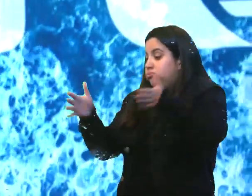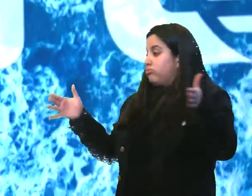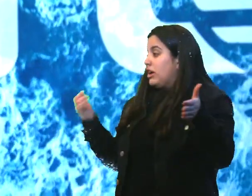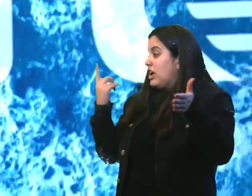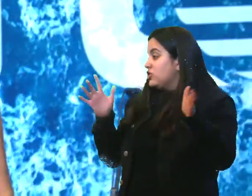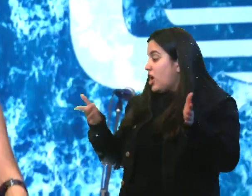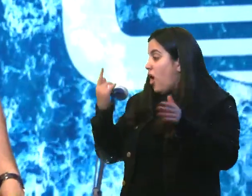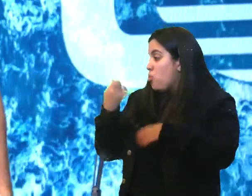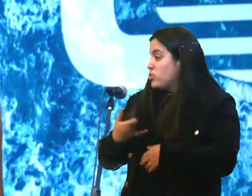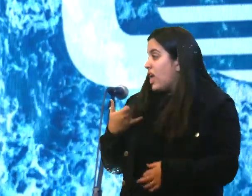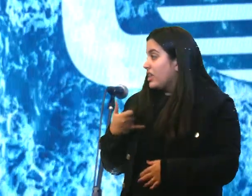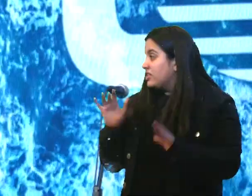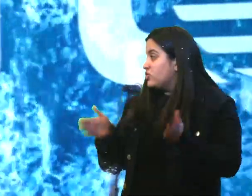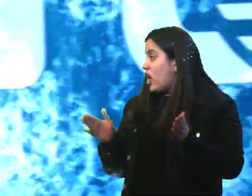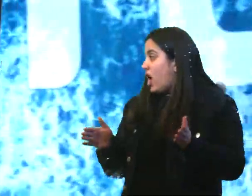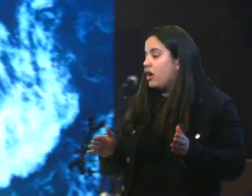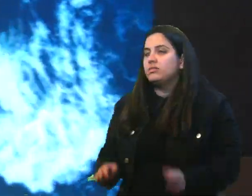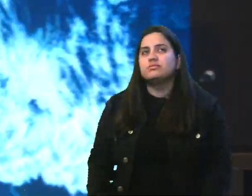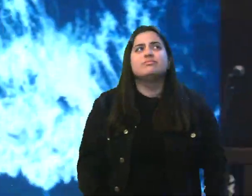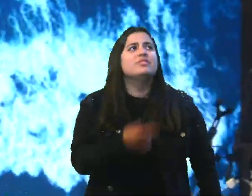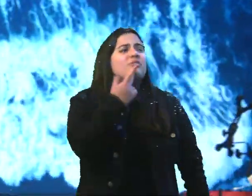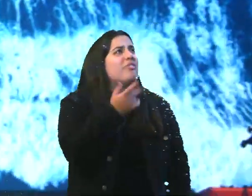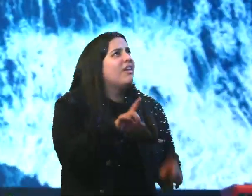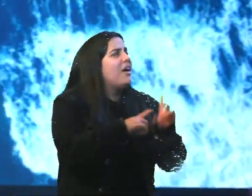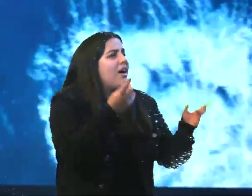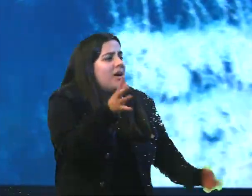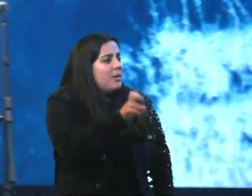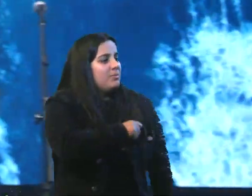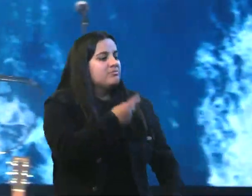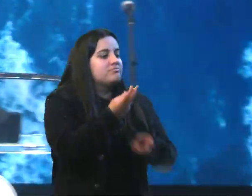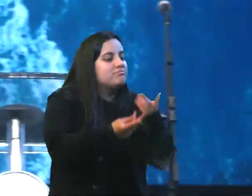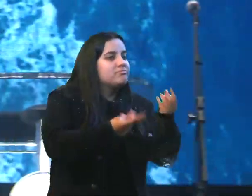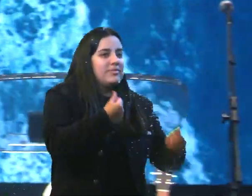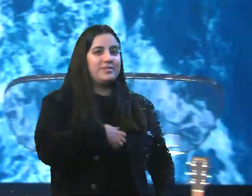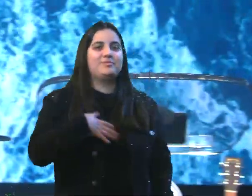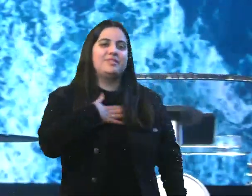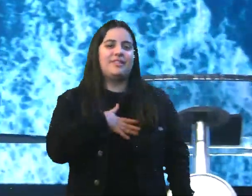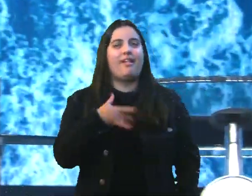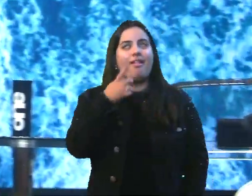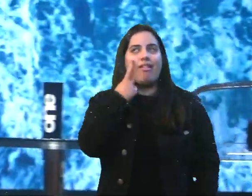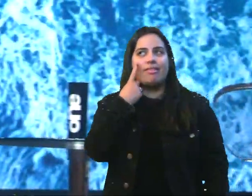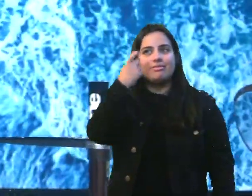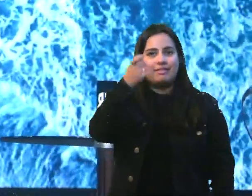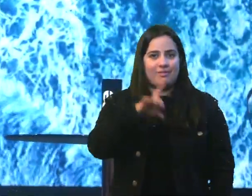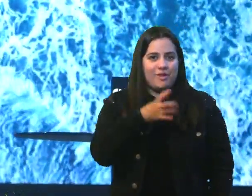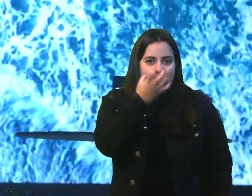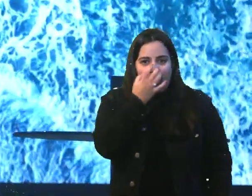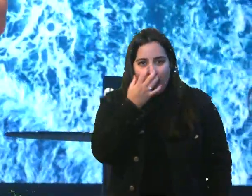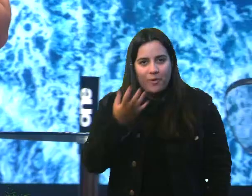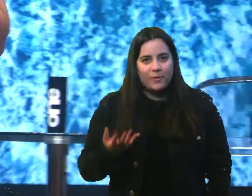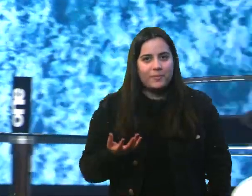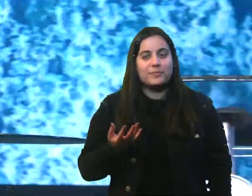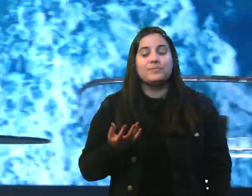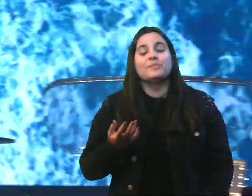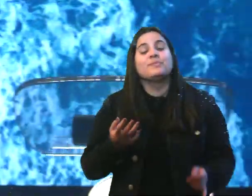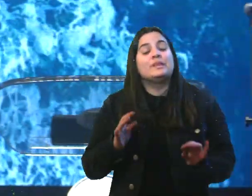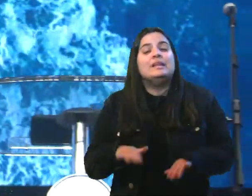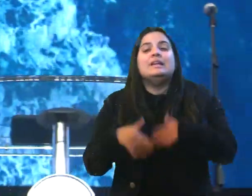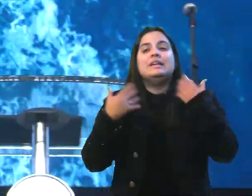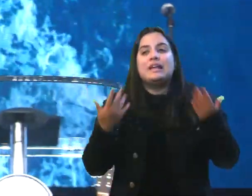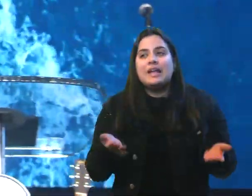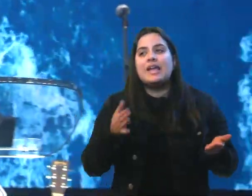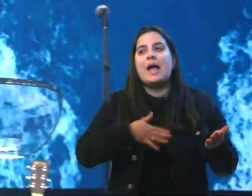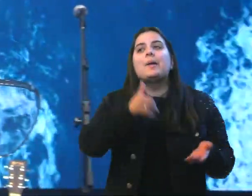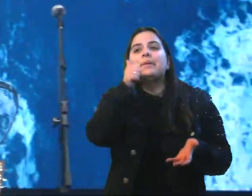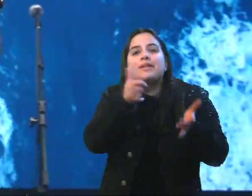idade. Eu falei, mas amor e tal. E aí eu comecei a gostar da ideia de ter um cachorro. E aí ela falou, não, calma,